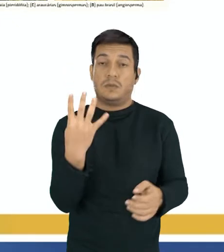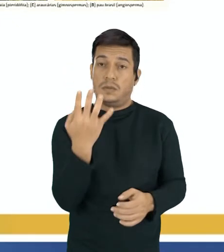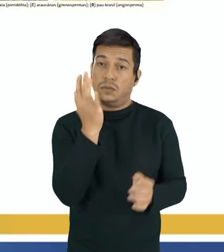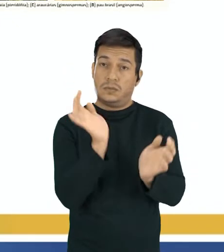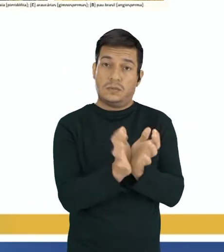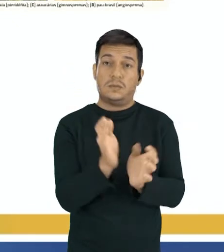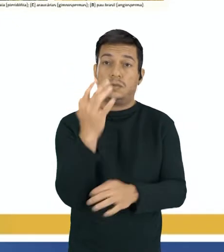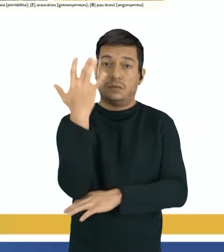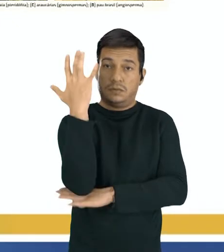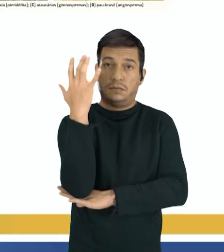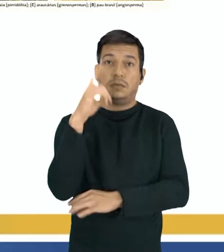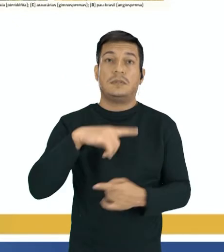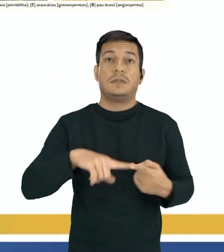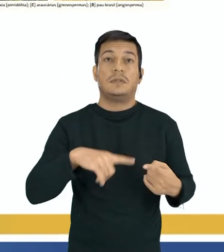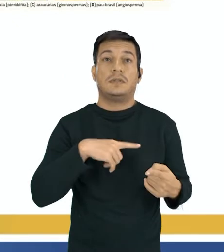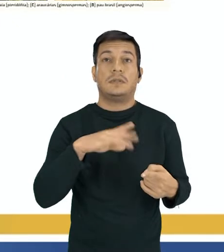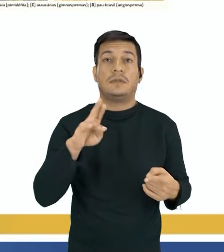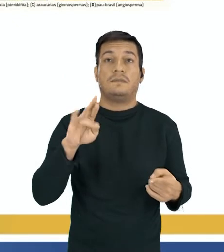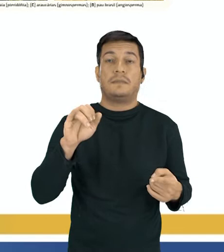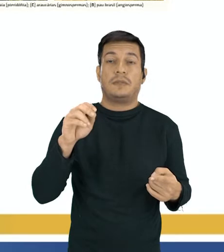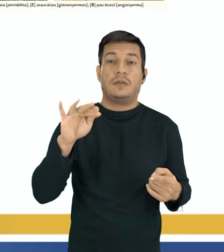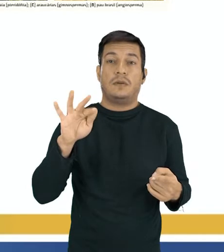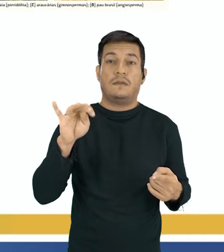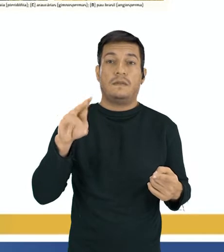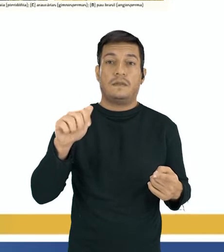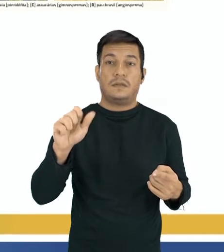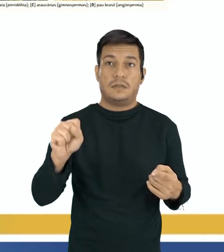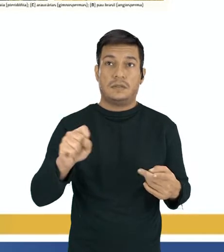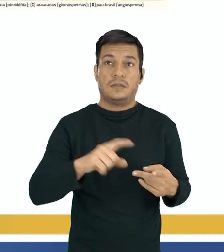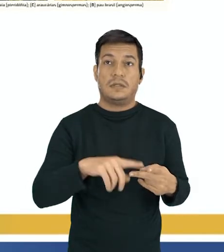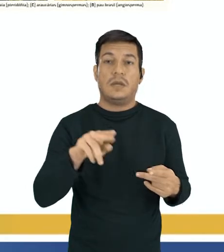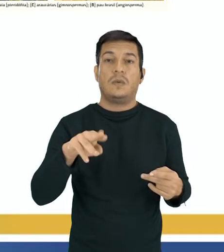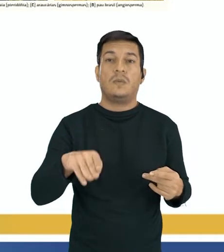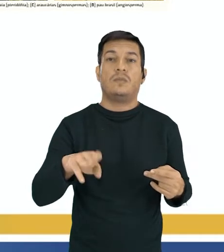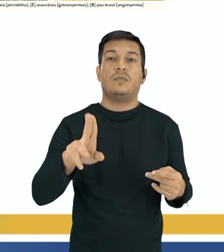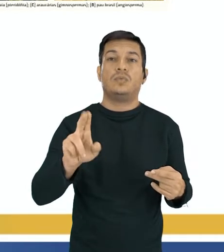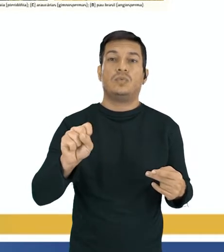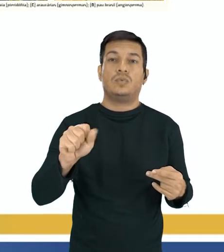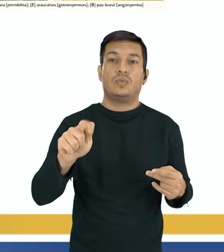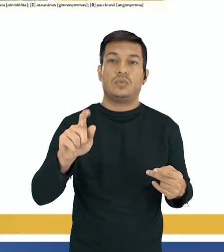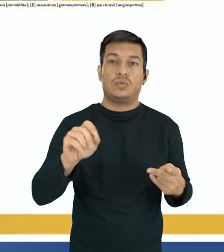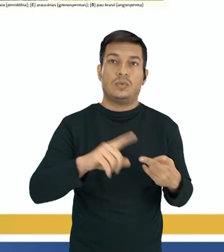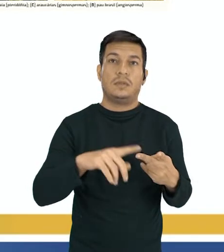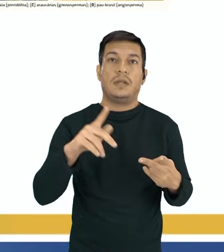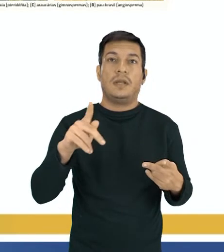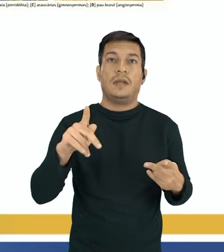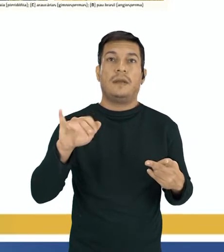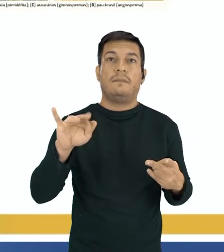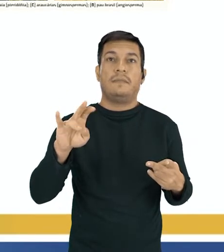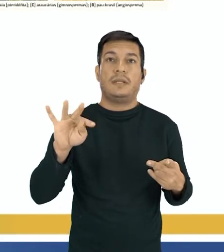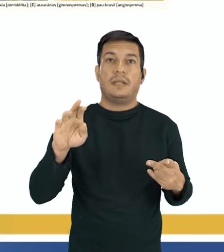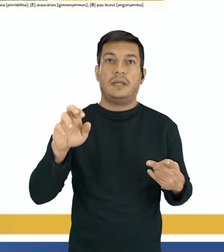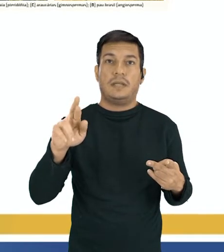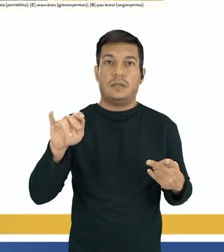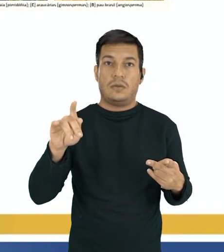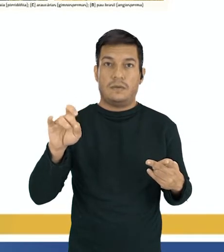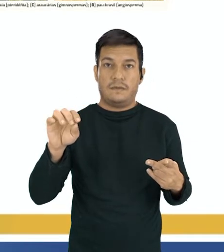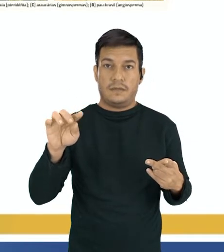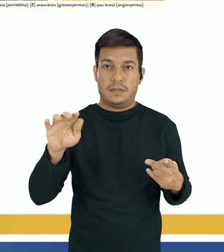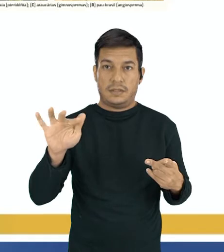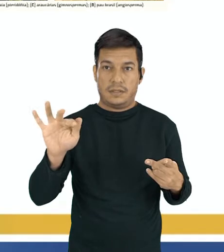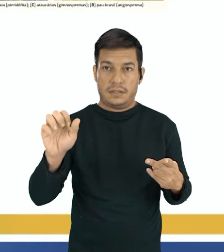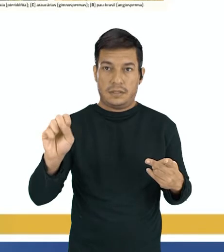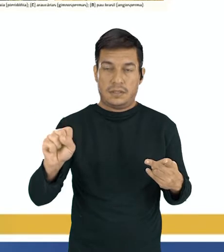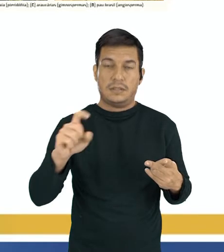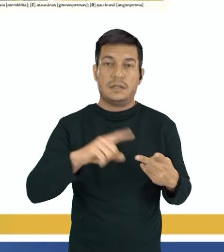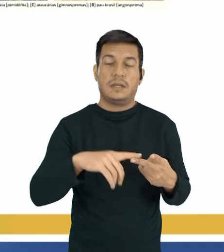de plantas. Nós temos as briófitas, que são os musgos que nós conhecemos. Nós temos as pteridófitas, que um exemplo são as